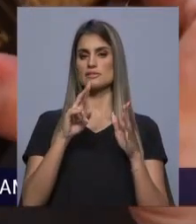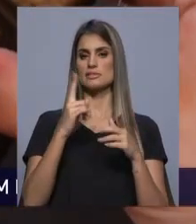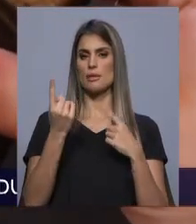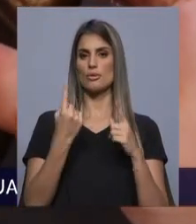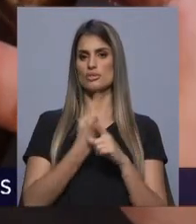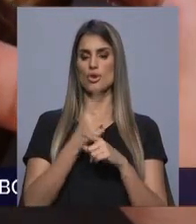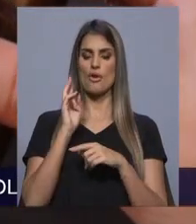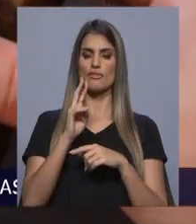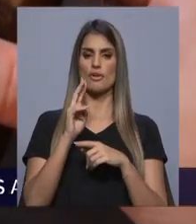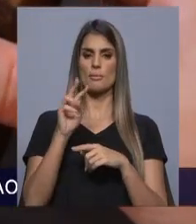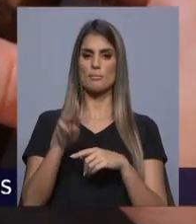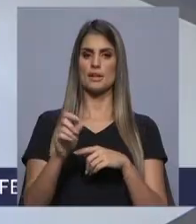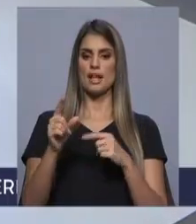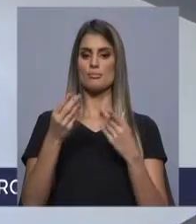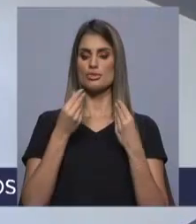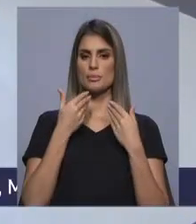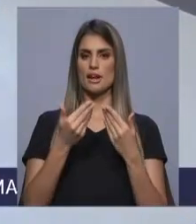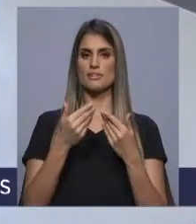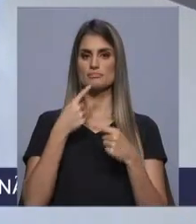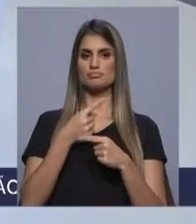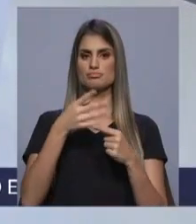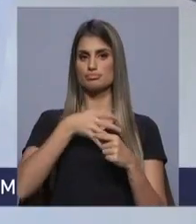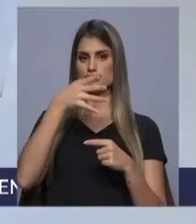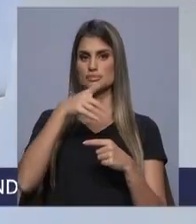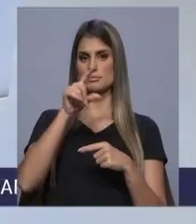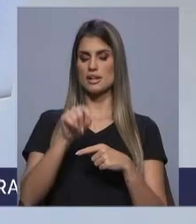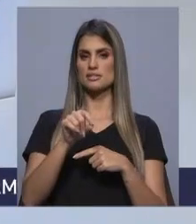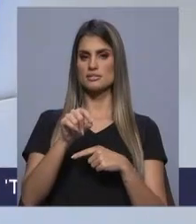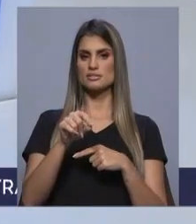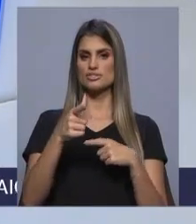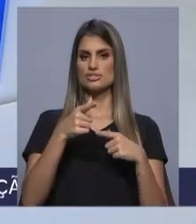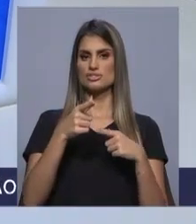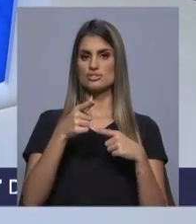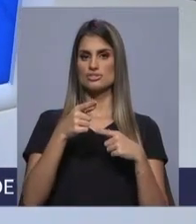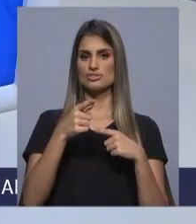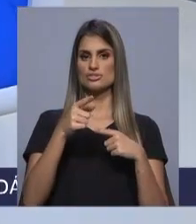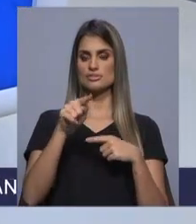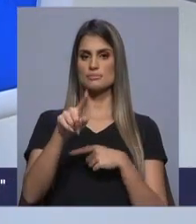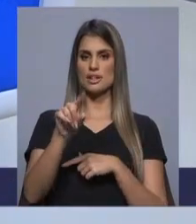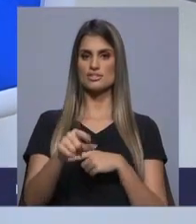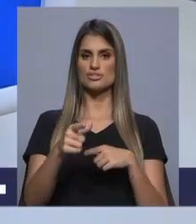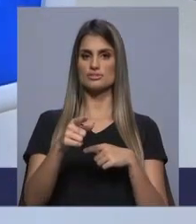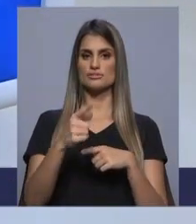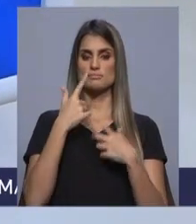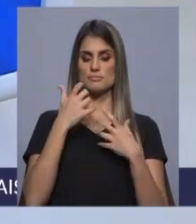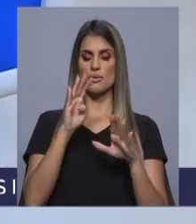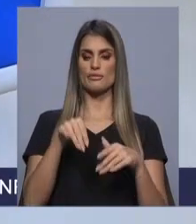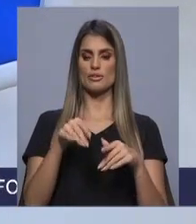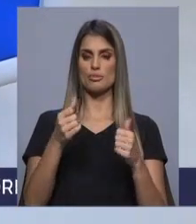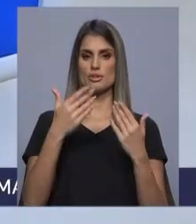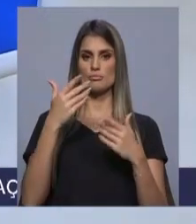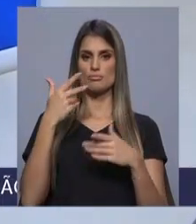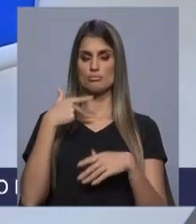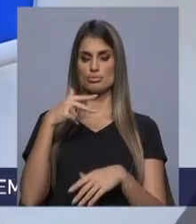preciosidade. Muito bem, Miguel, obrigado por nos trazeres aqui também esta estrela de papel a fechar esta hora do Bom Dia Portugal.